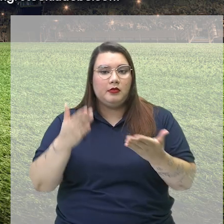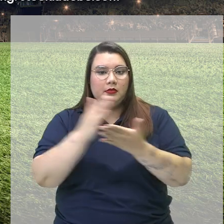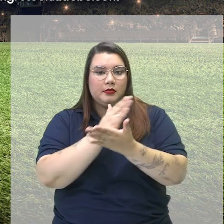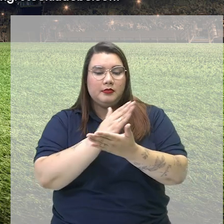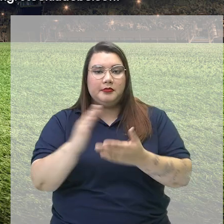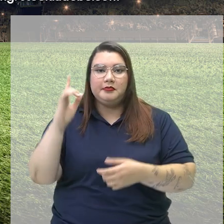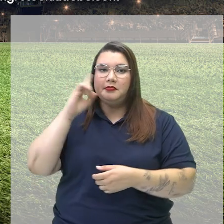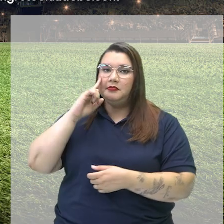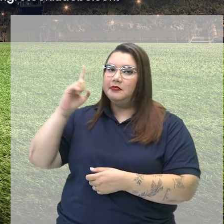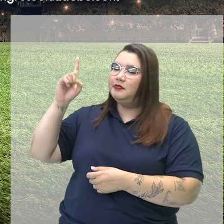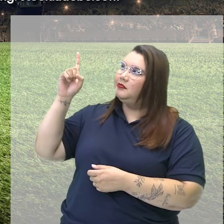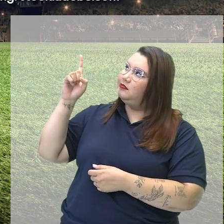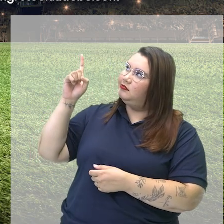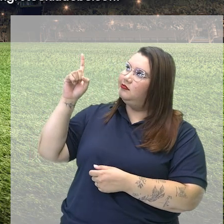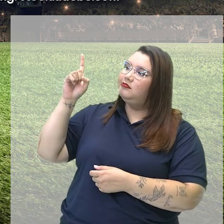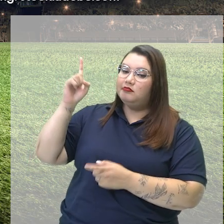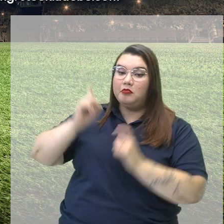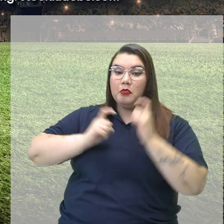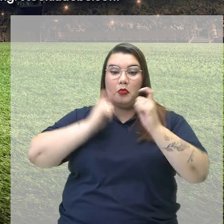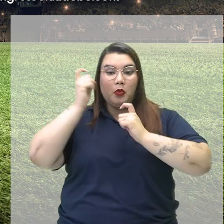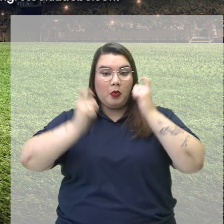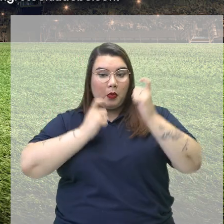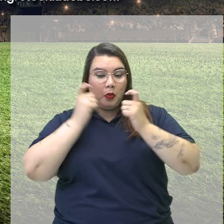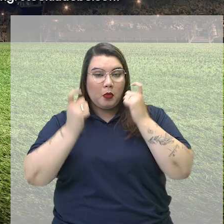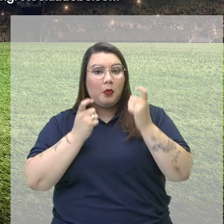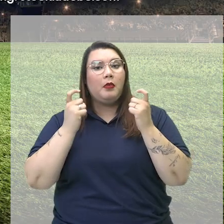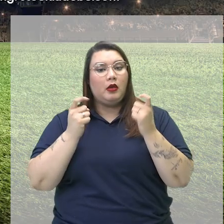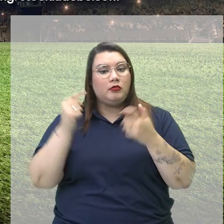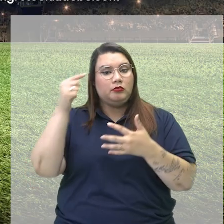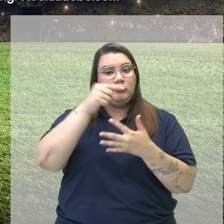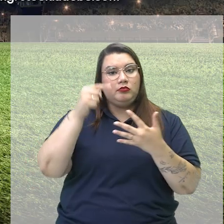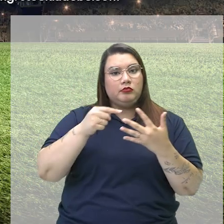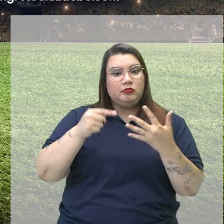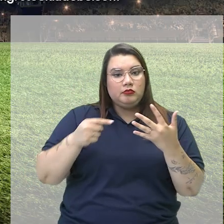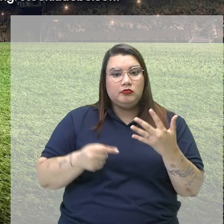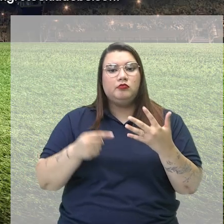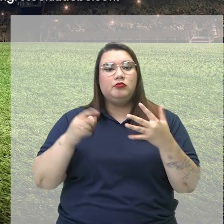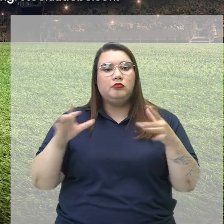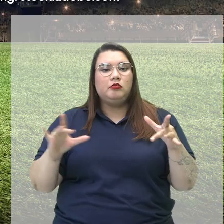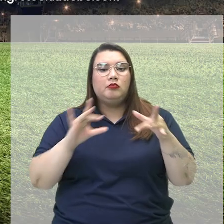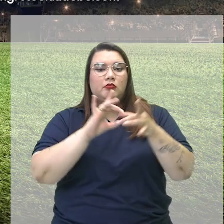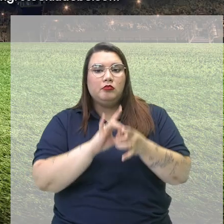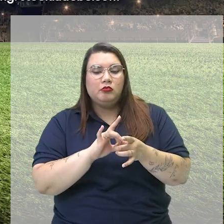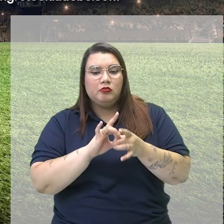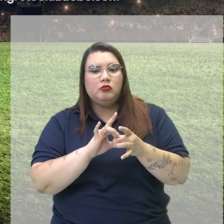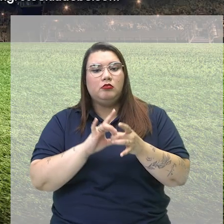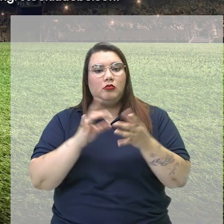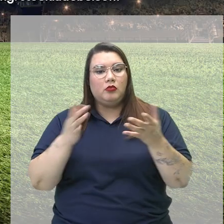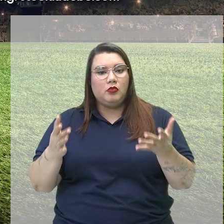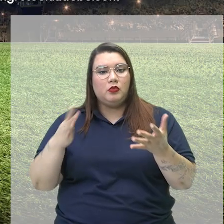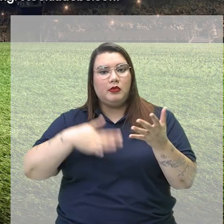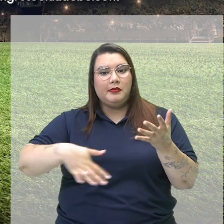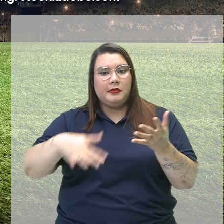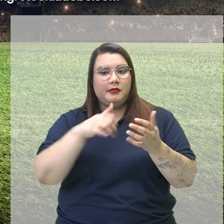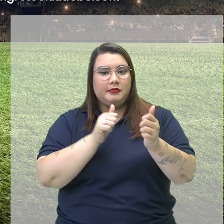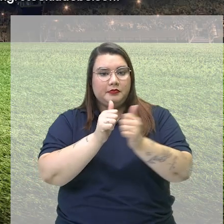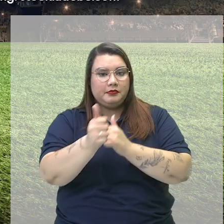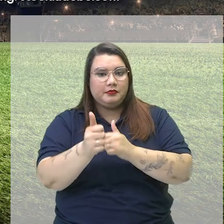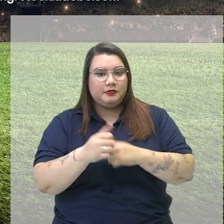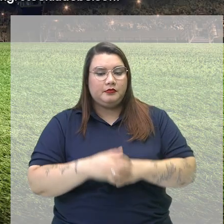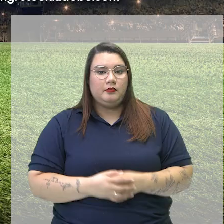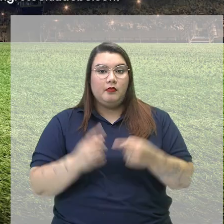bastante preocupantes, né? De serem inseridas ali, de estarem sendo inseridas no meio do esporte, que